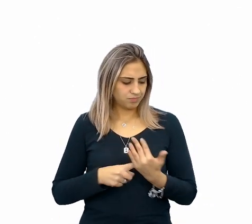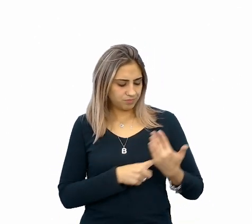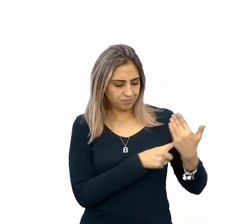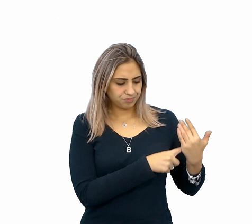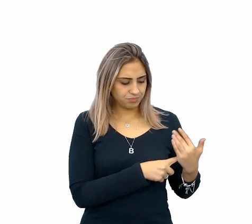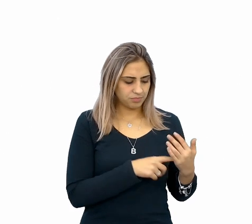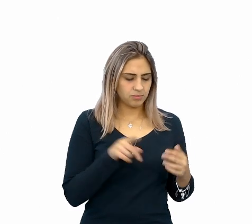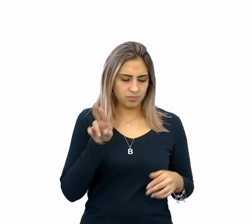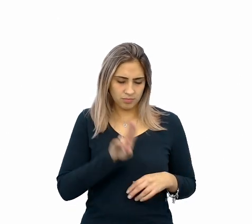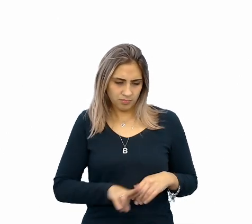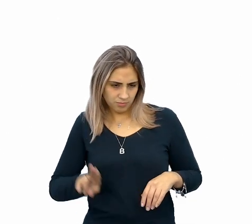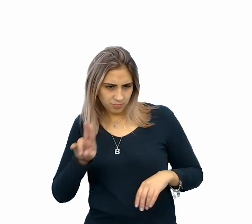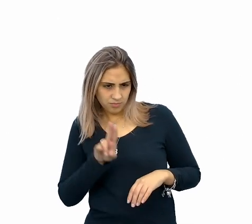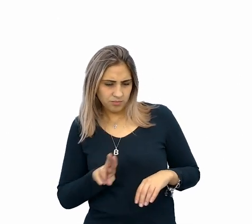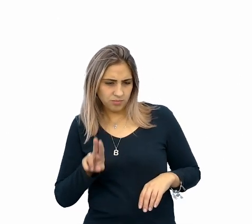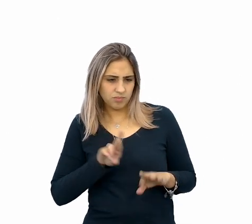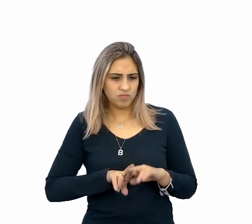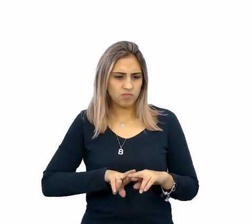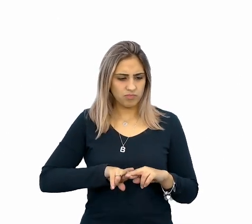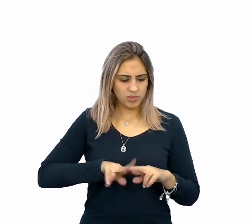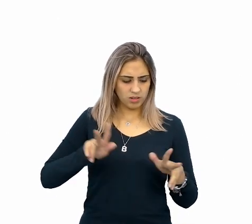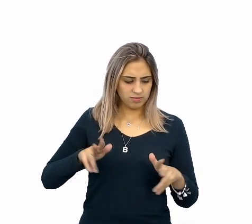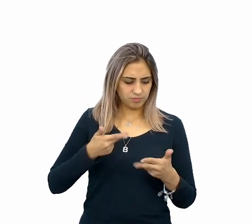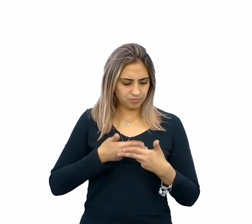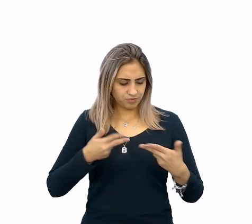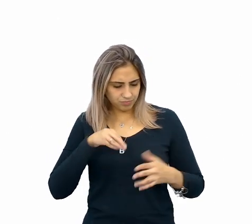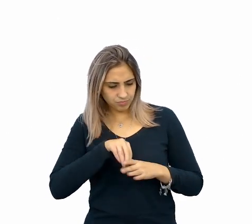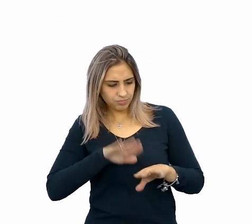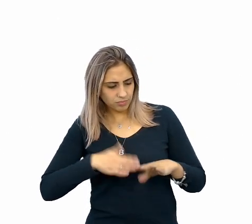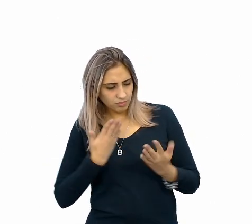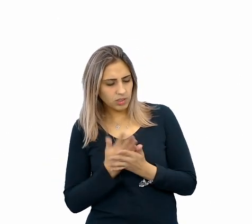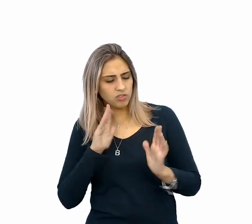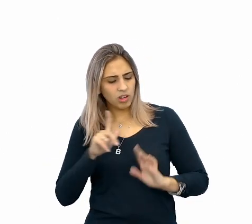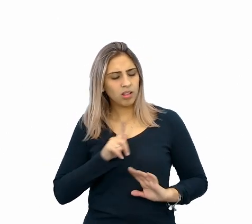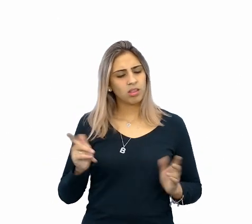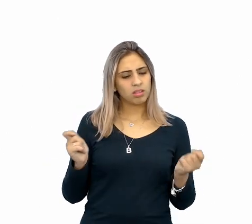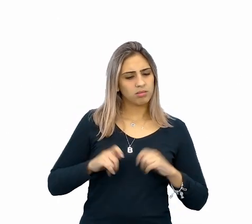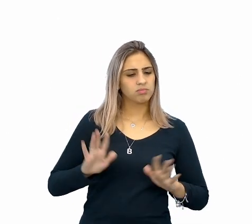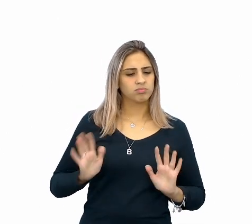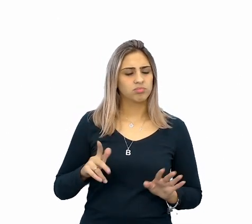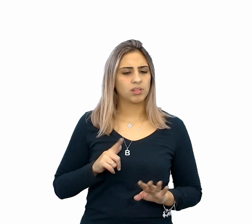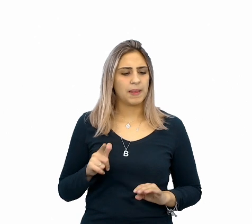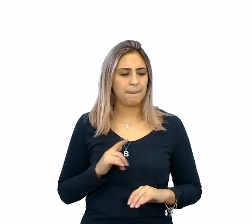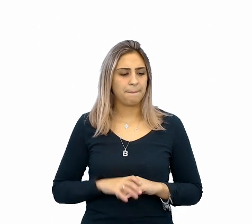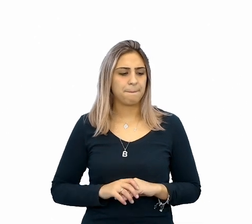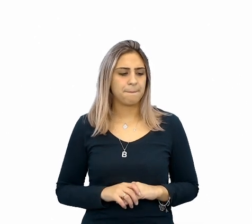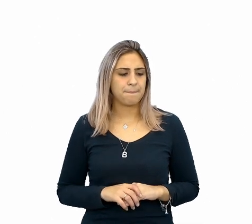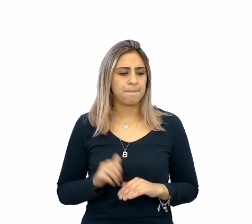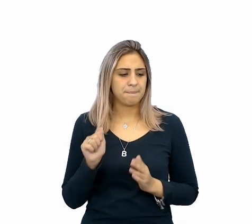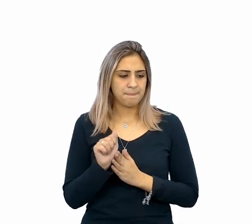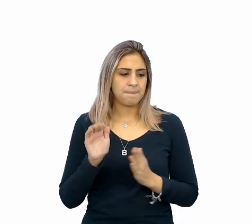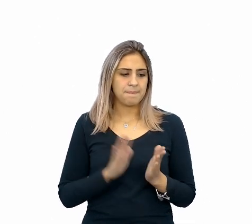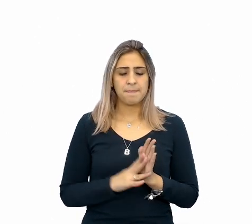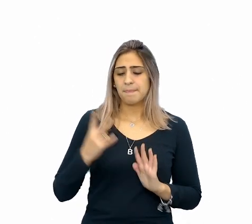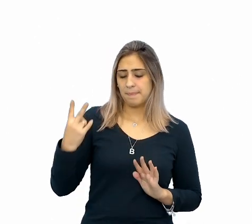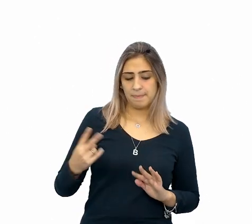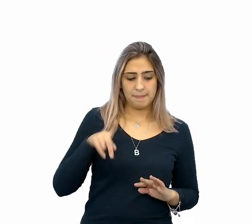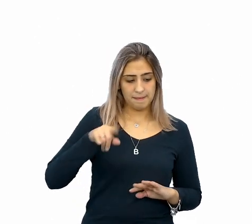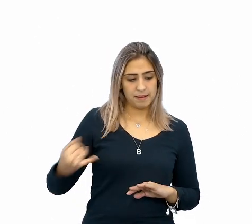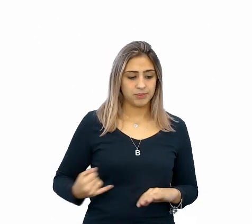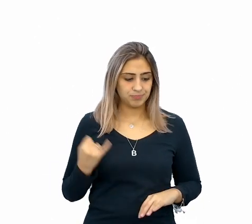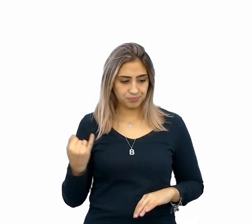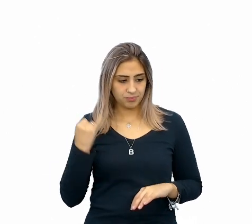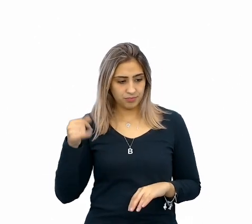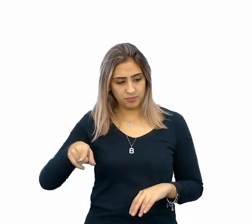né, utilizar os diferentes recursos que as escolas já possuem. E na atividade 2, é